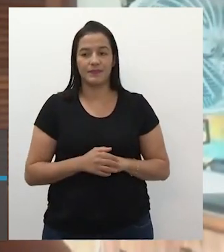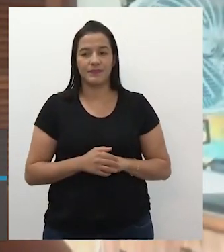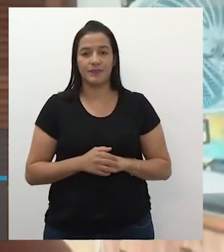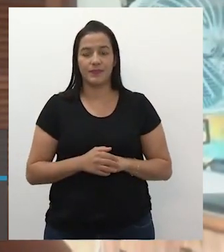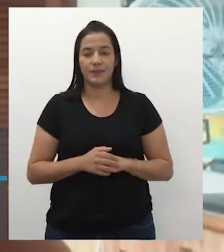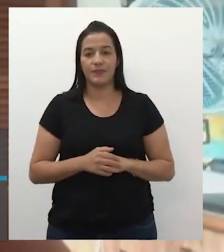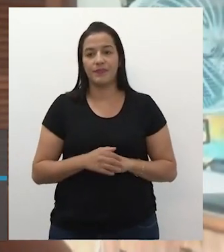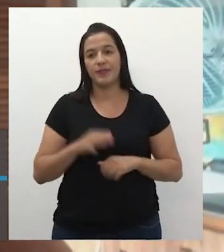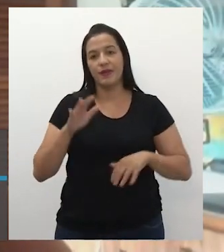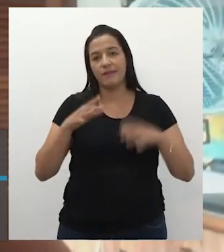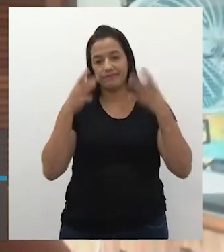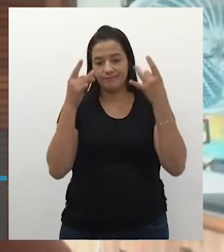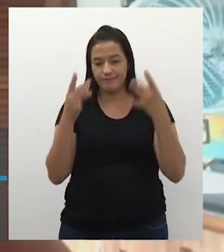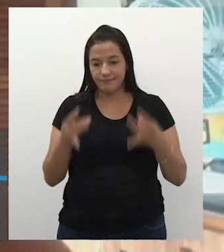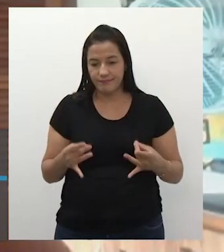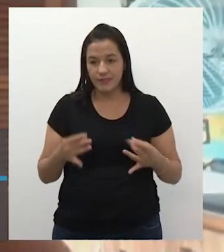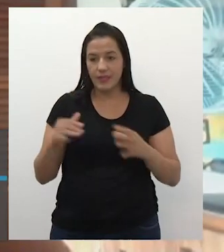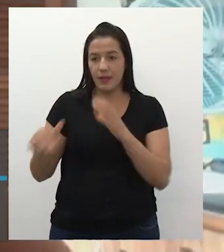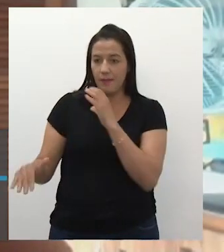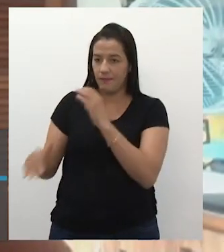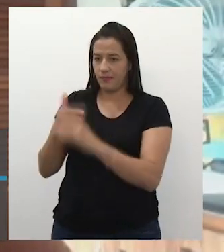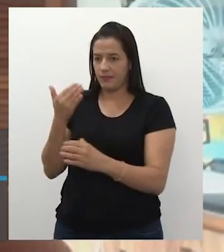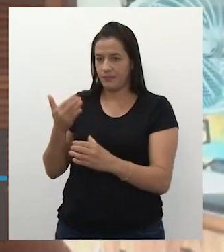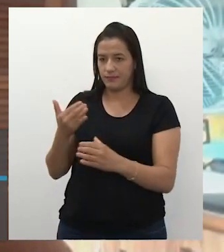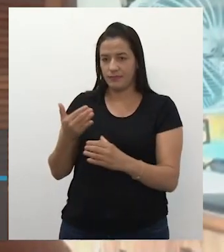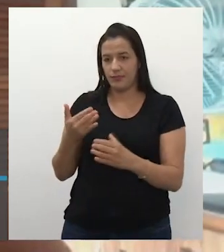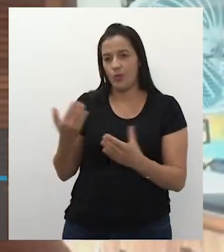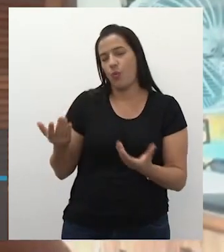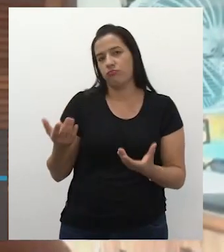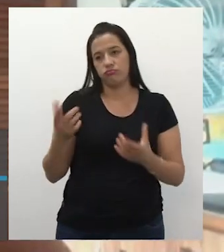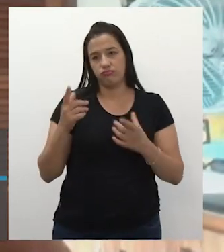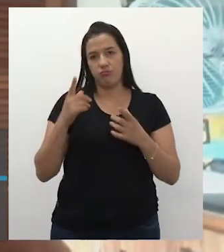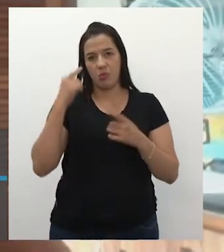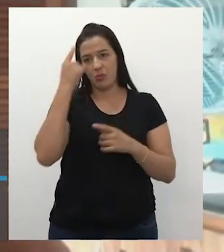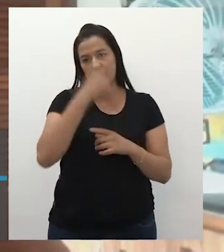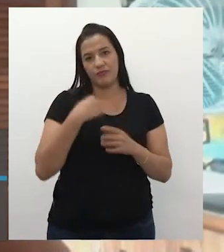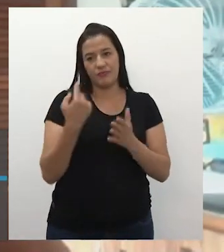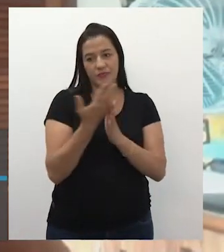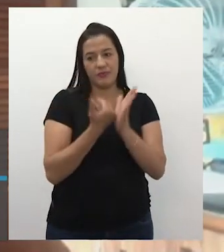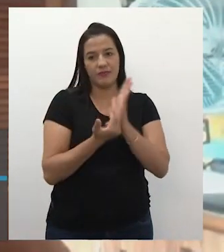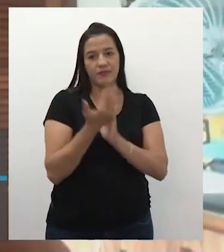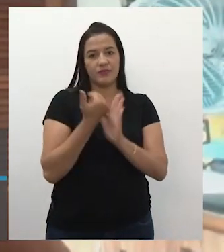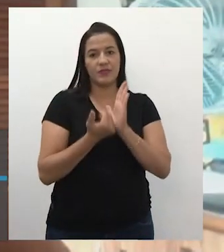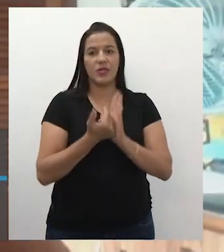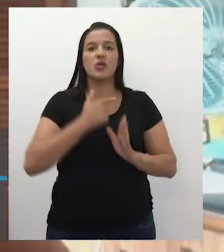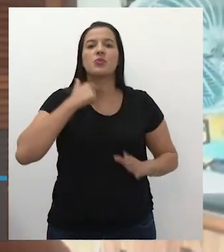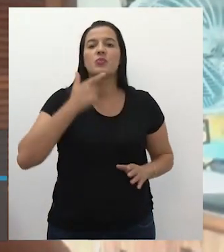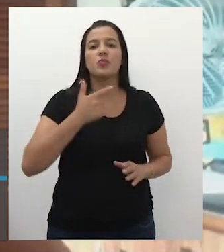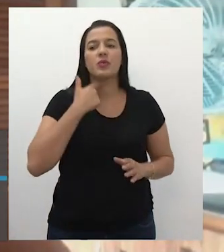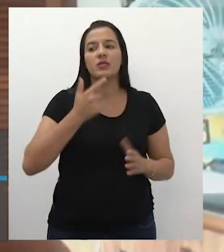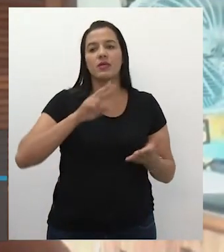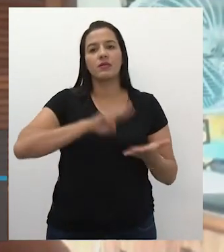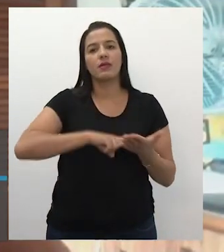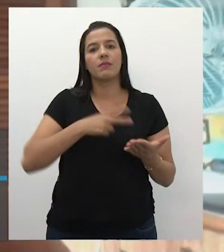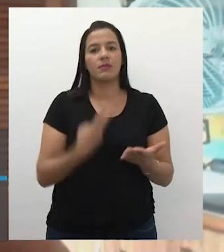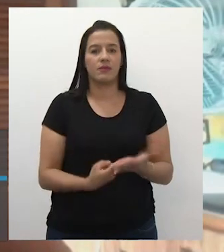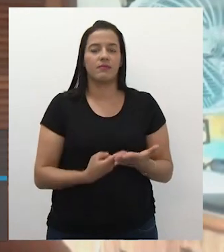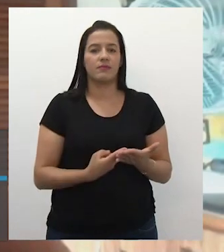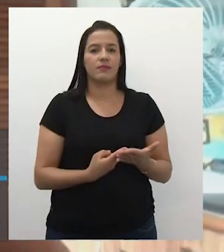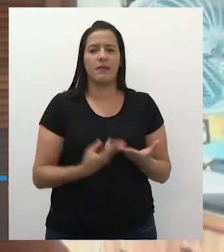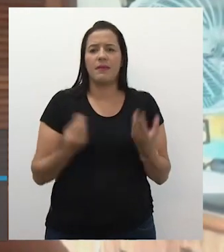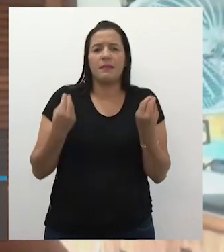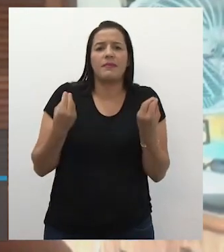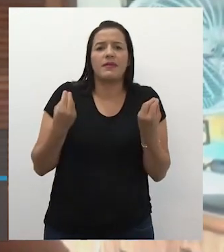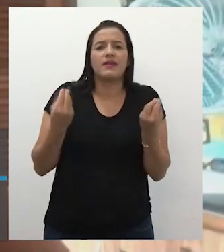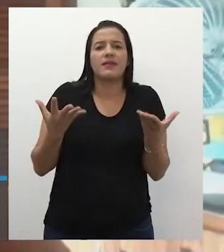Né? Quantas e quantas vezes a gente recebe um emotion ou recebe alguma figurinha que a gente não consegue interpretar, falando, mas por que ele colocou